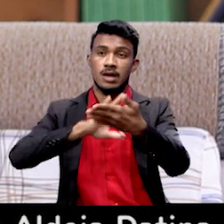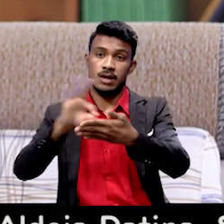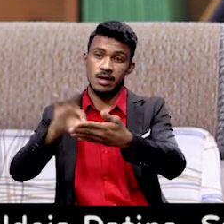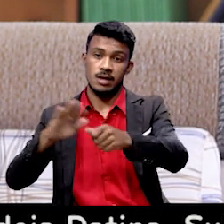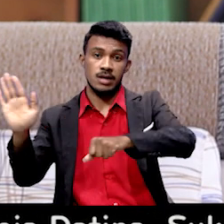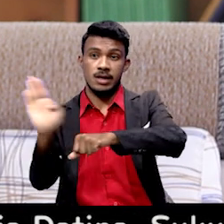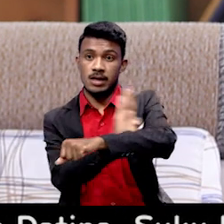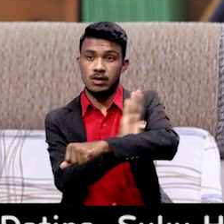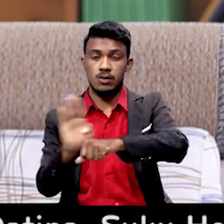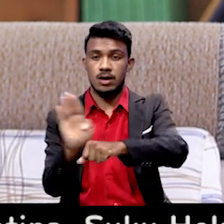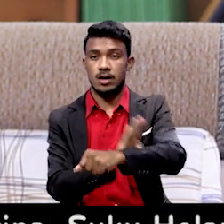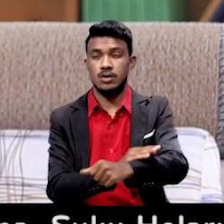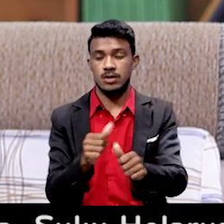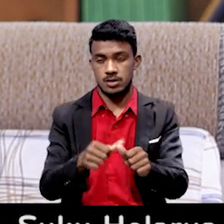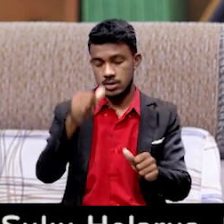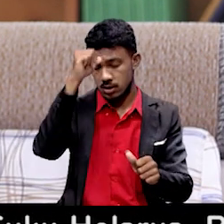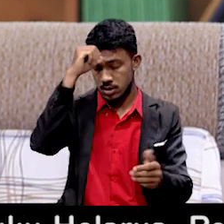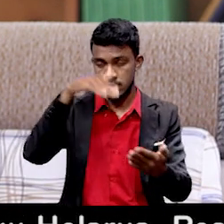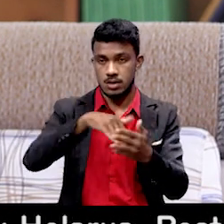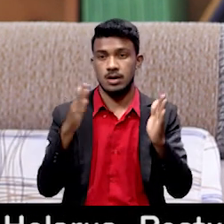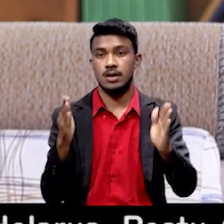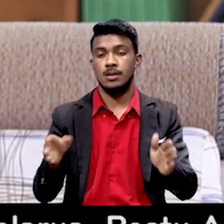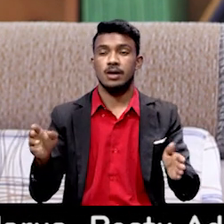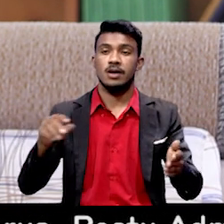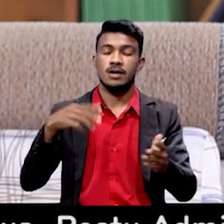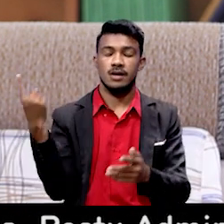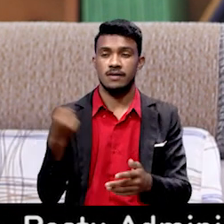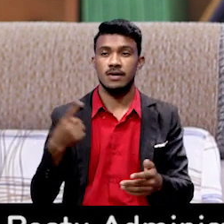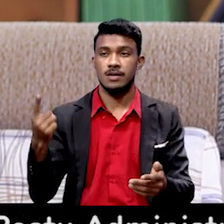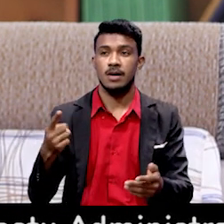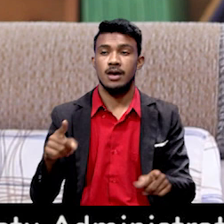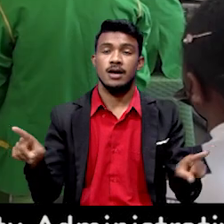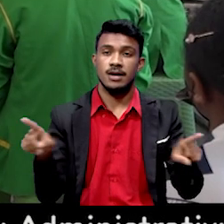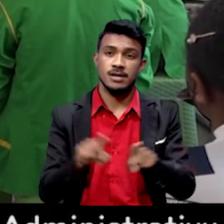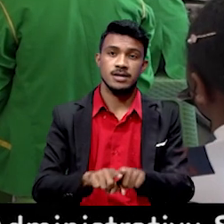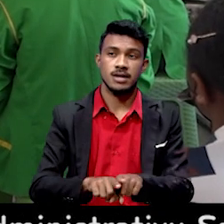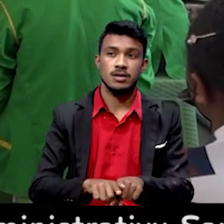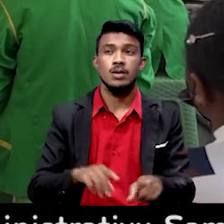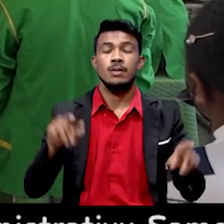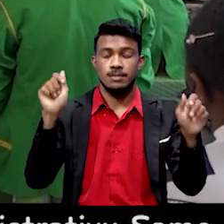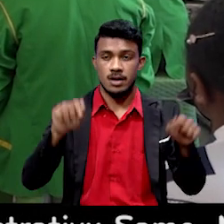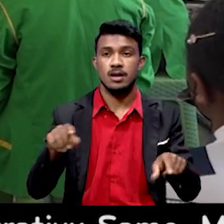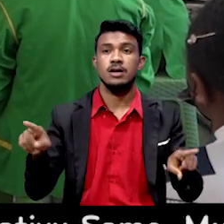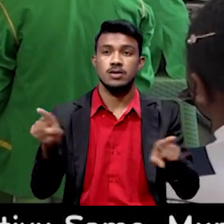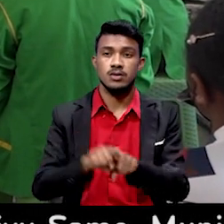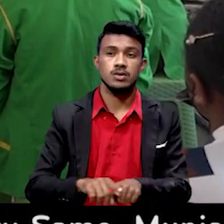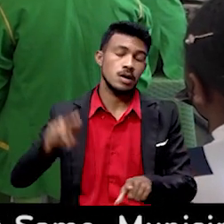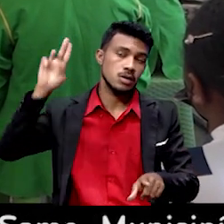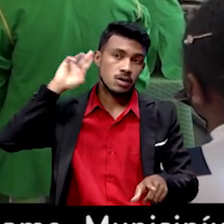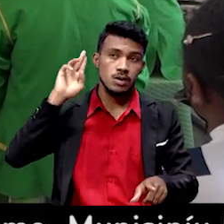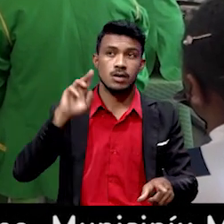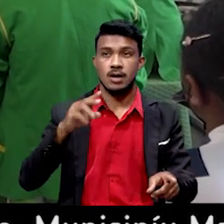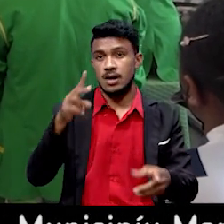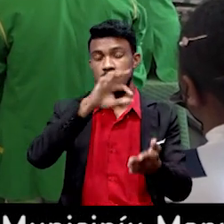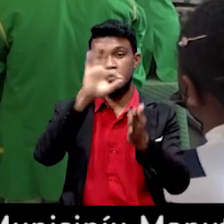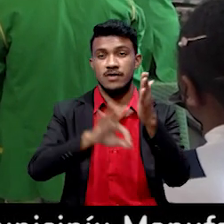ne repete fali mas be facilidade sira hanesan usa audiovisual estudante sira bel hare filme conoba lian português filme